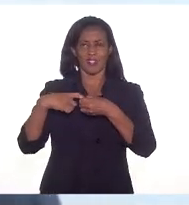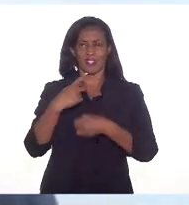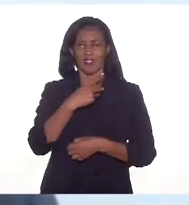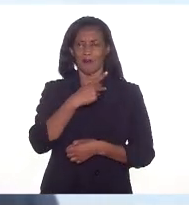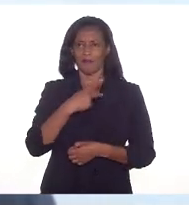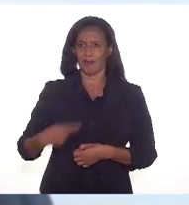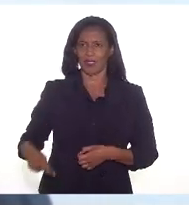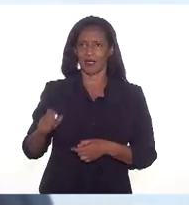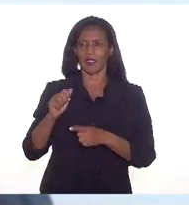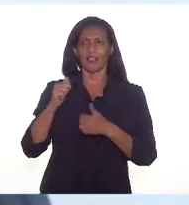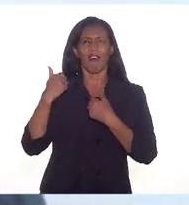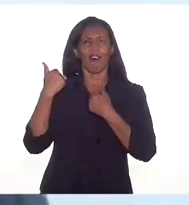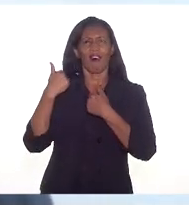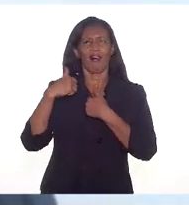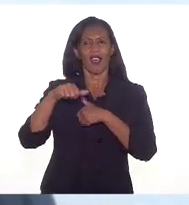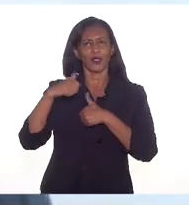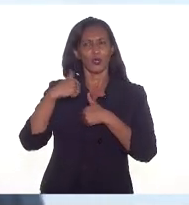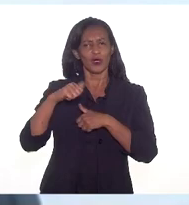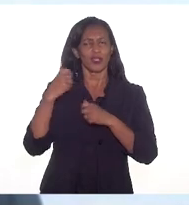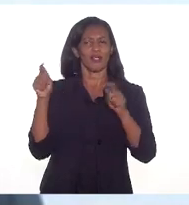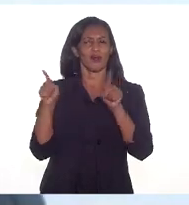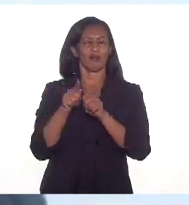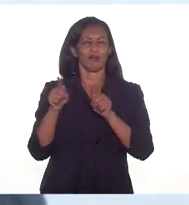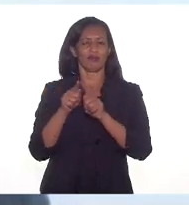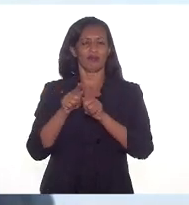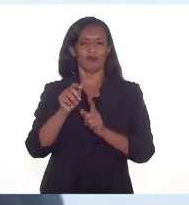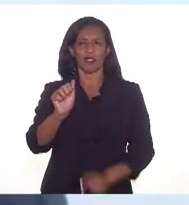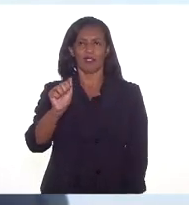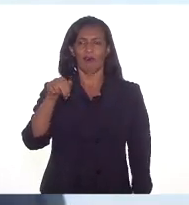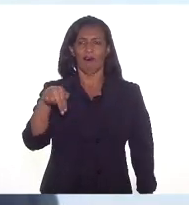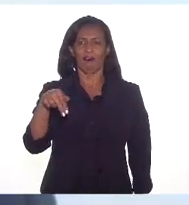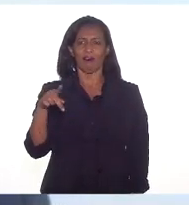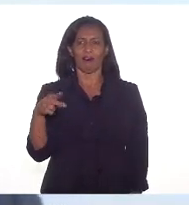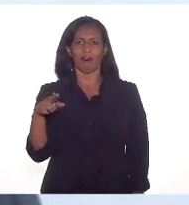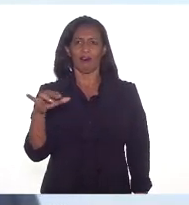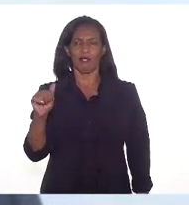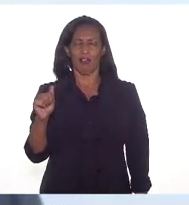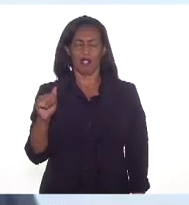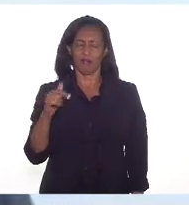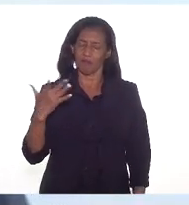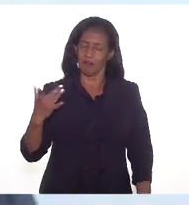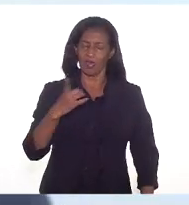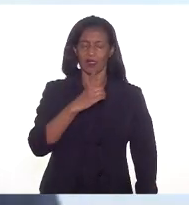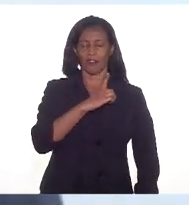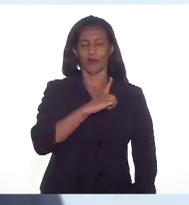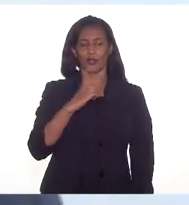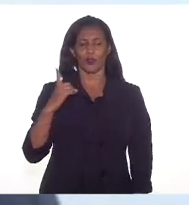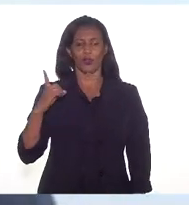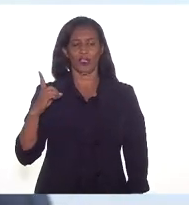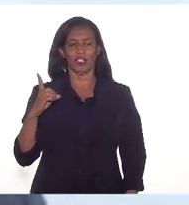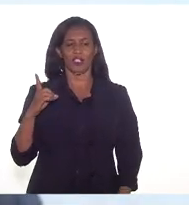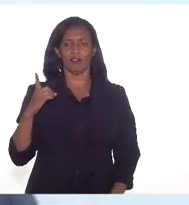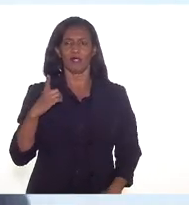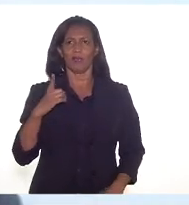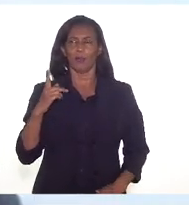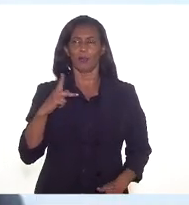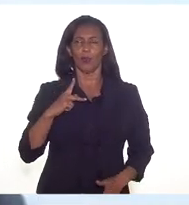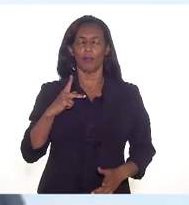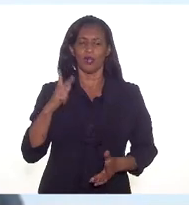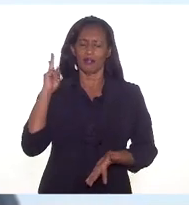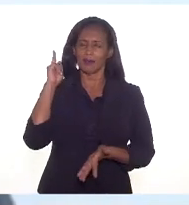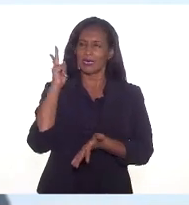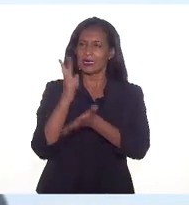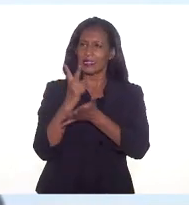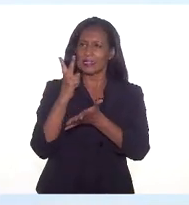nossa associação também aqui presente, Andréa Sena. Enfim, a Defensoria ia basicamente, como eu faço toda a primeira audiência pública,